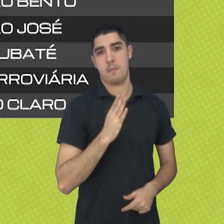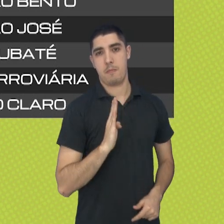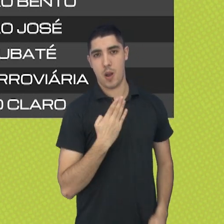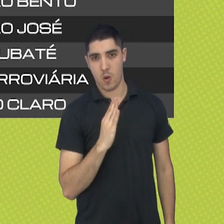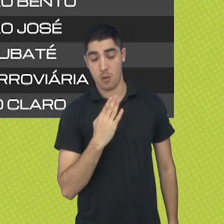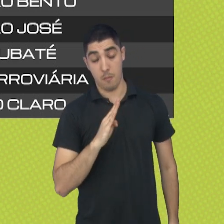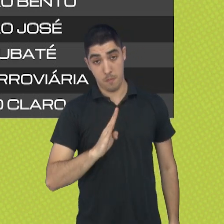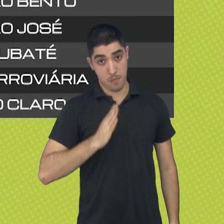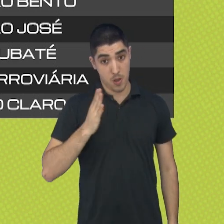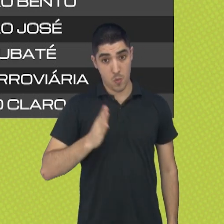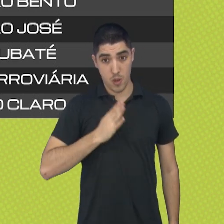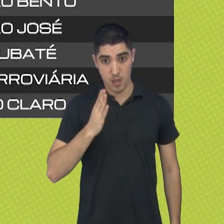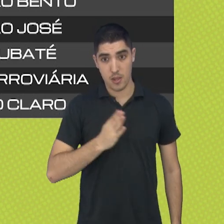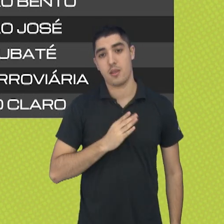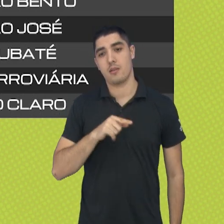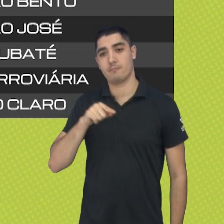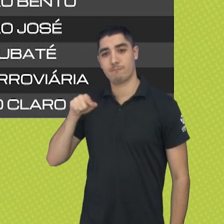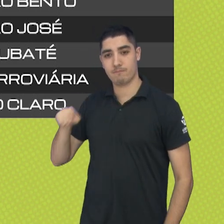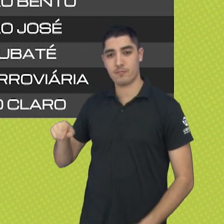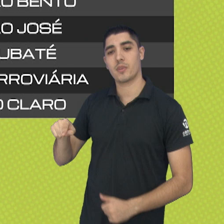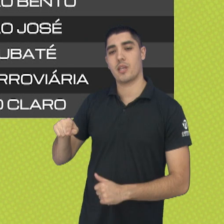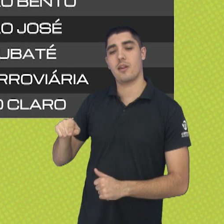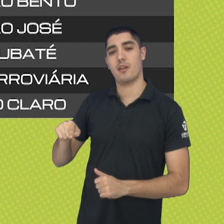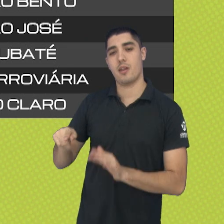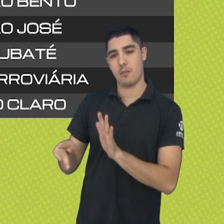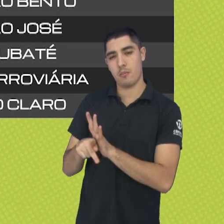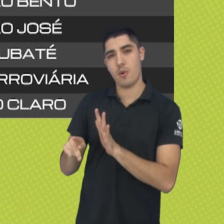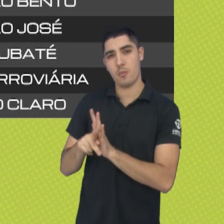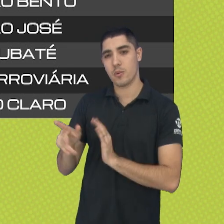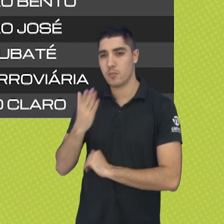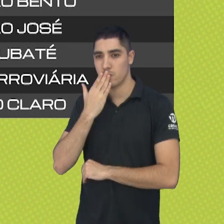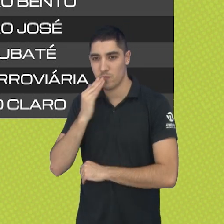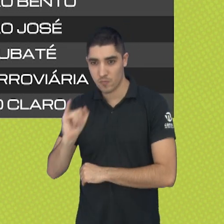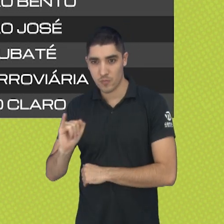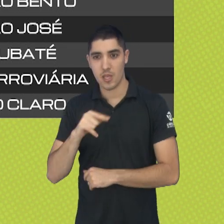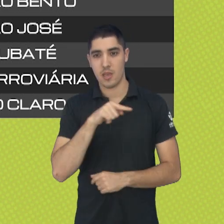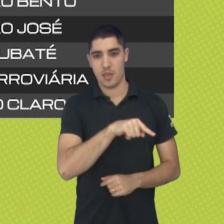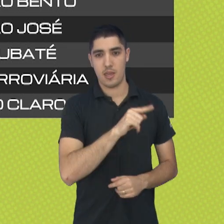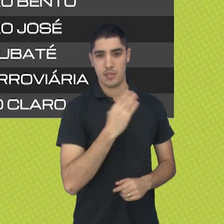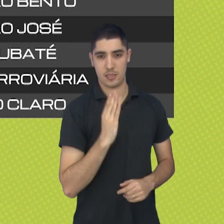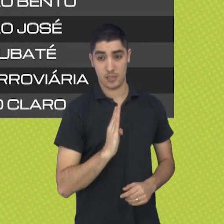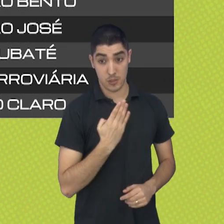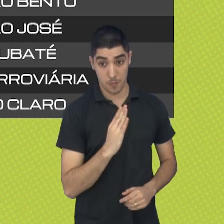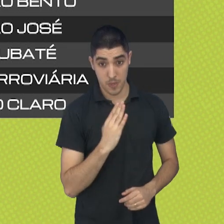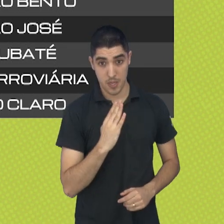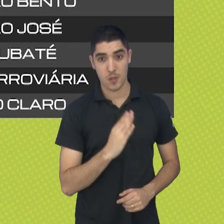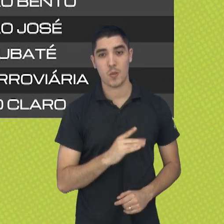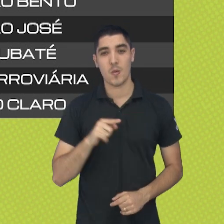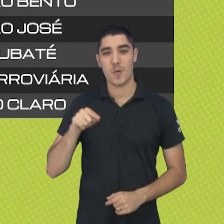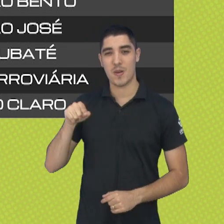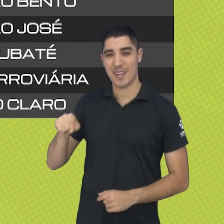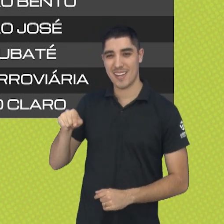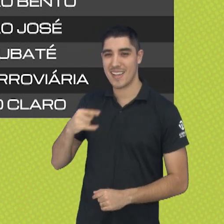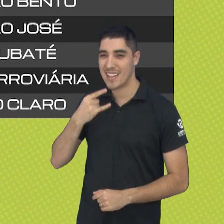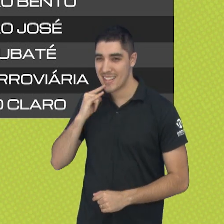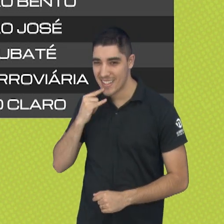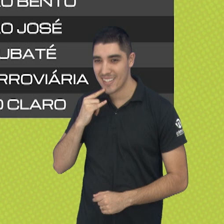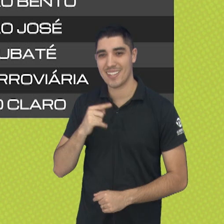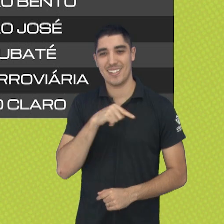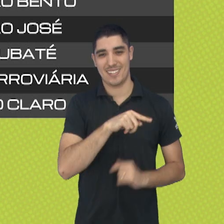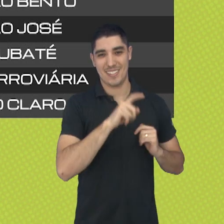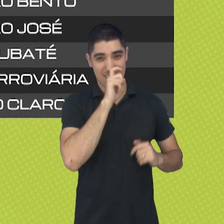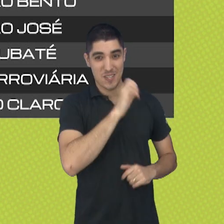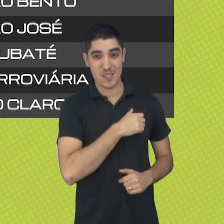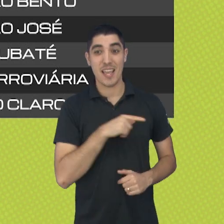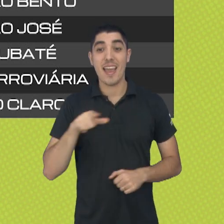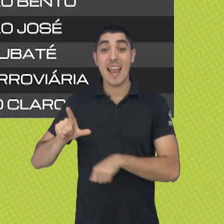tem 15 e São José. 18h30, Linense e Taubaté, 19, não vai fazer a cruzinha? 19h15, Velo Clube